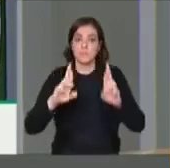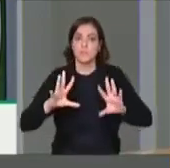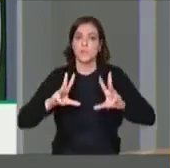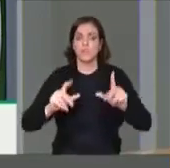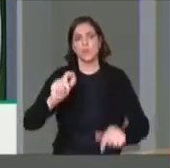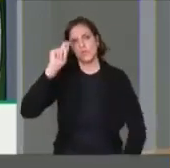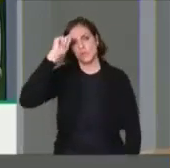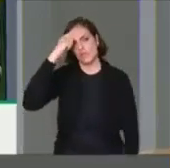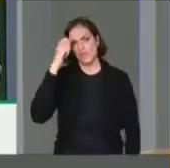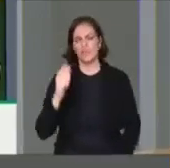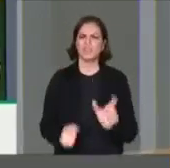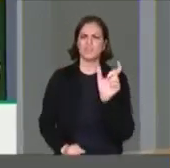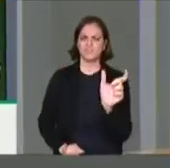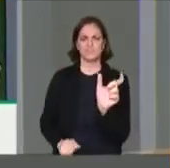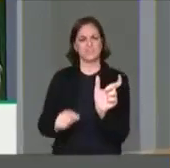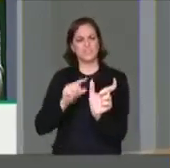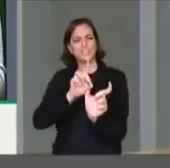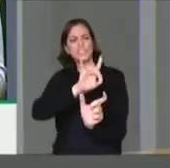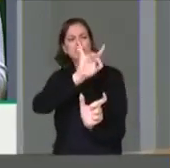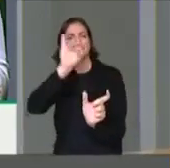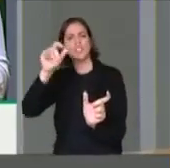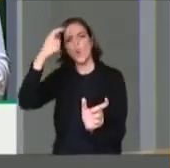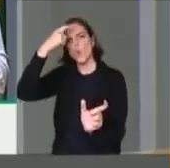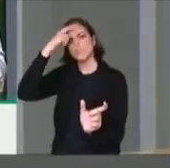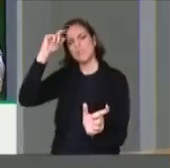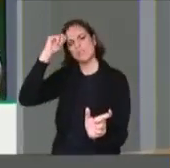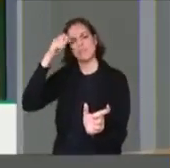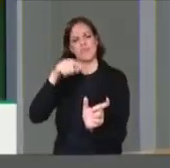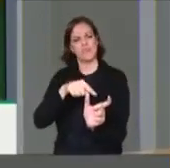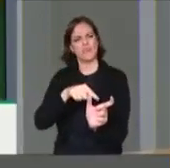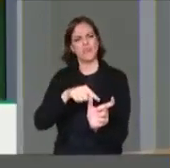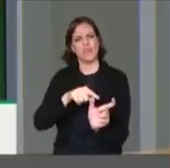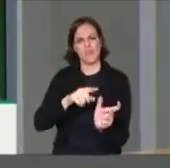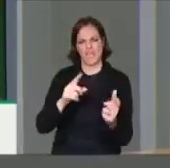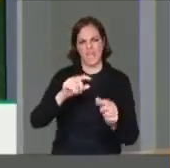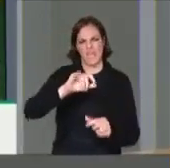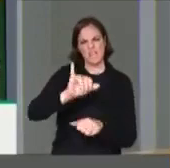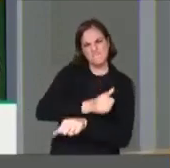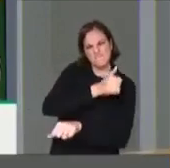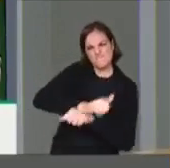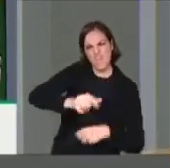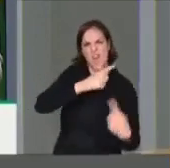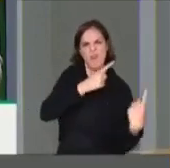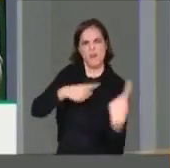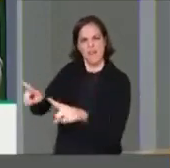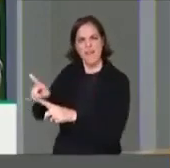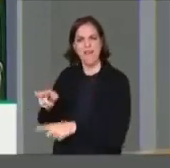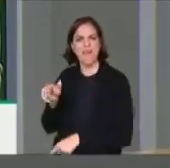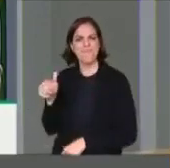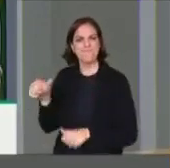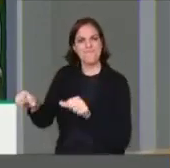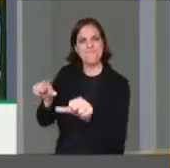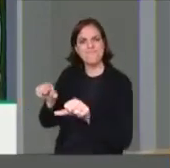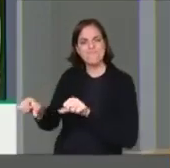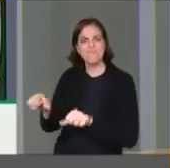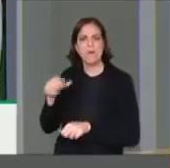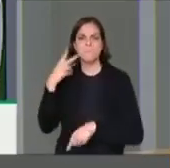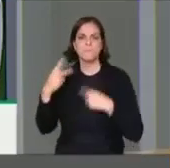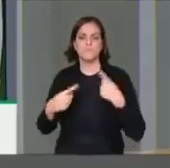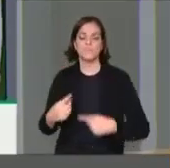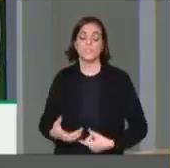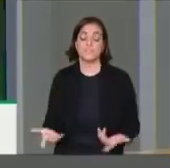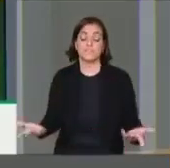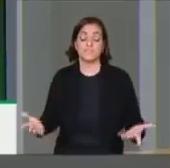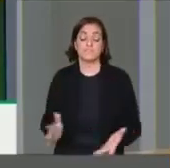um tema tão nobre como o Dia da Consciência Negra para atacar os seus opositores políticos. O nosso colega parlamentar